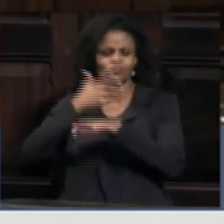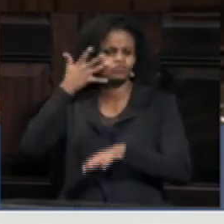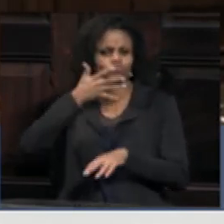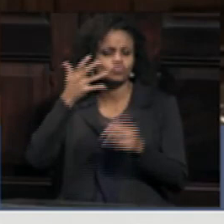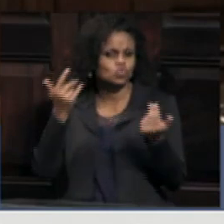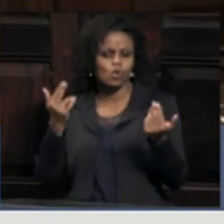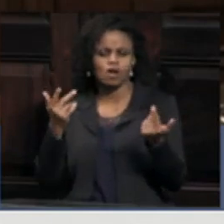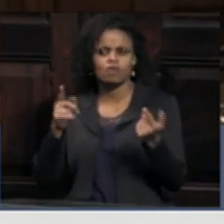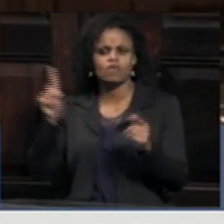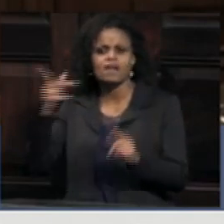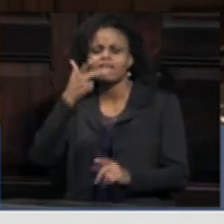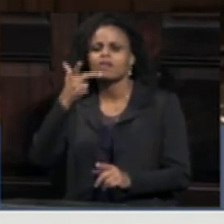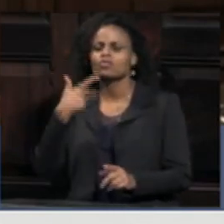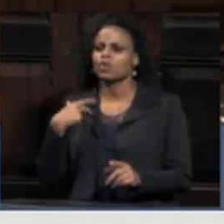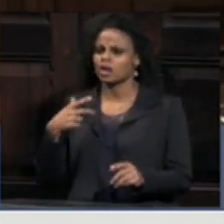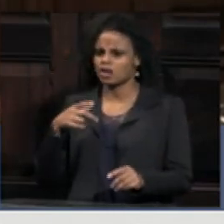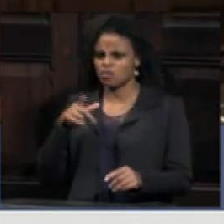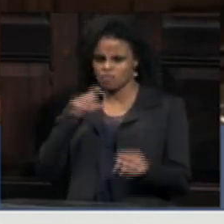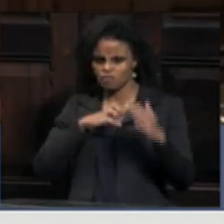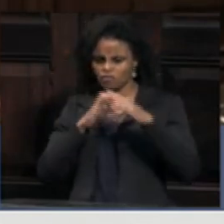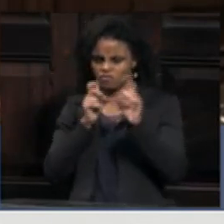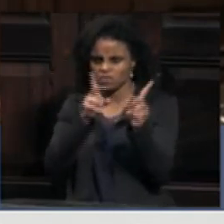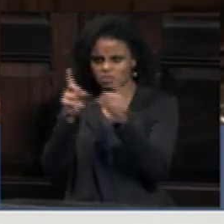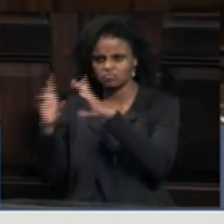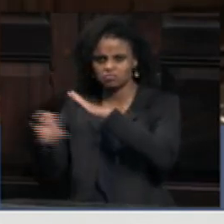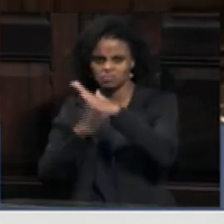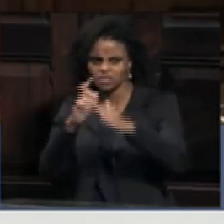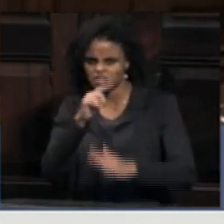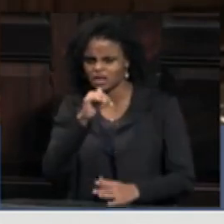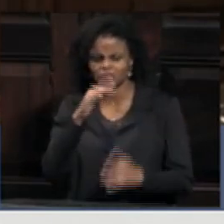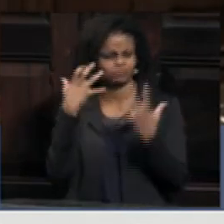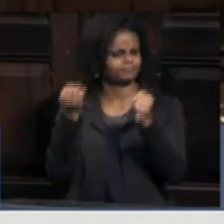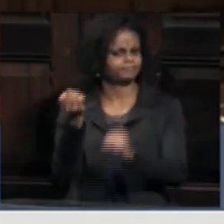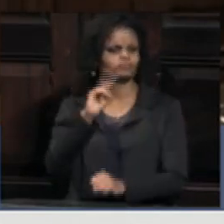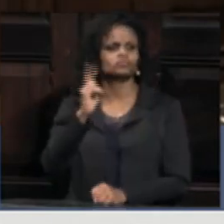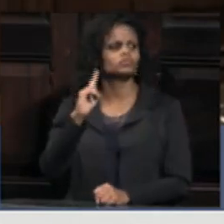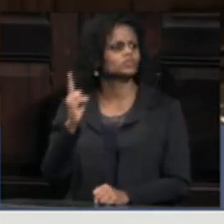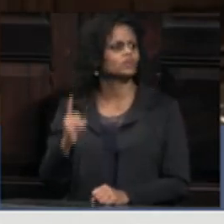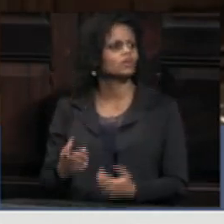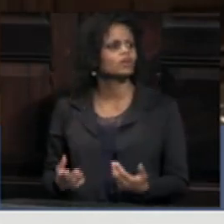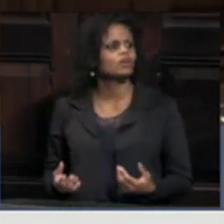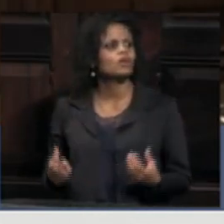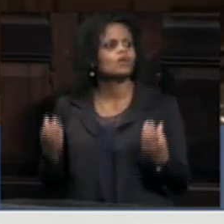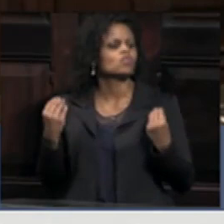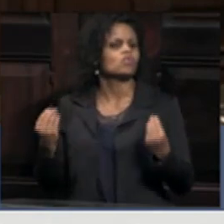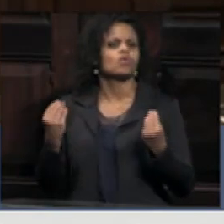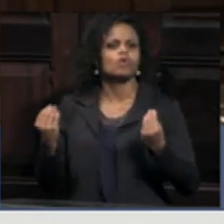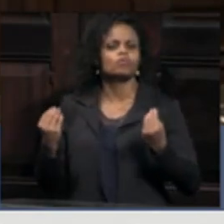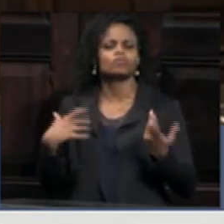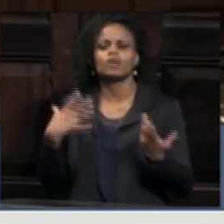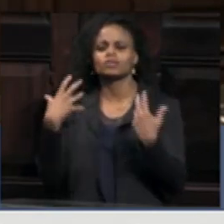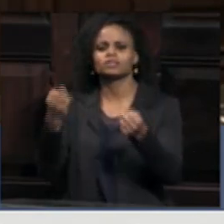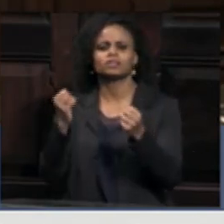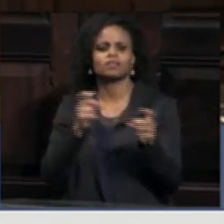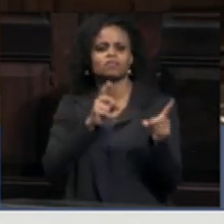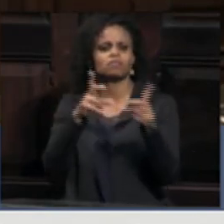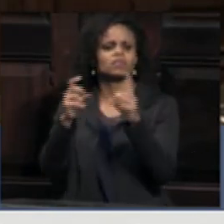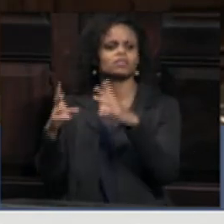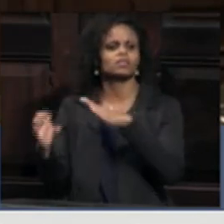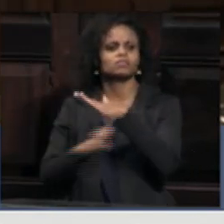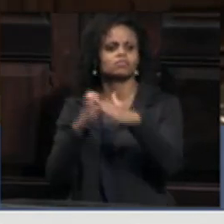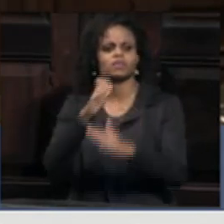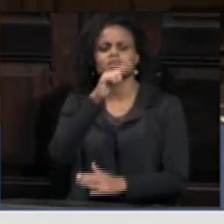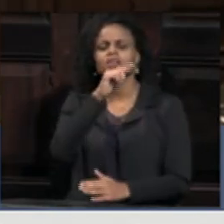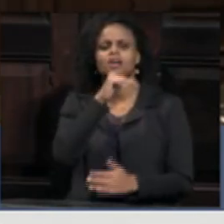Eu sou contra a privatização da SEDAI. Como que eu vou poder privatizar a SEDAI? E, no entanto,